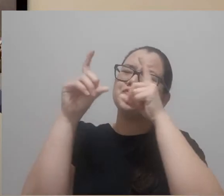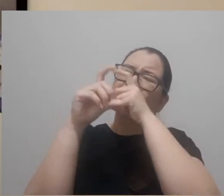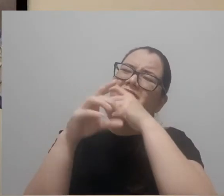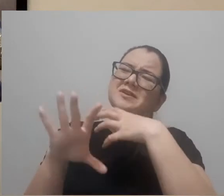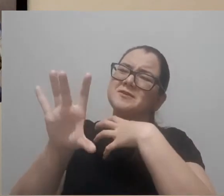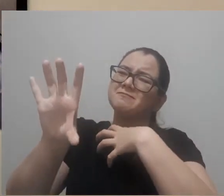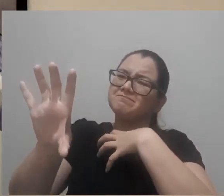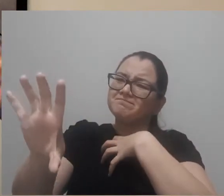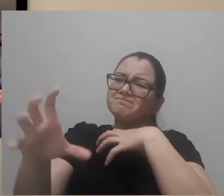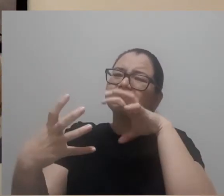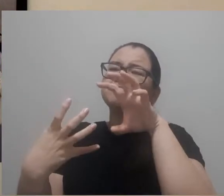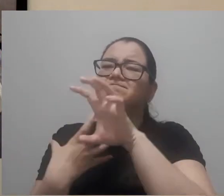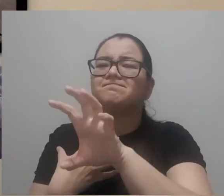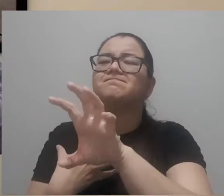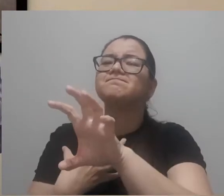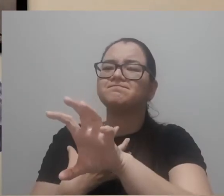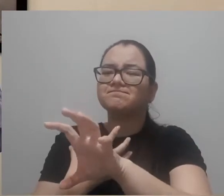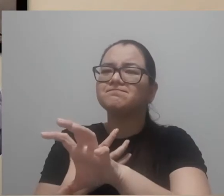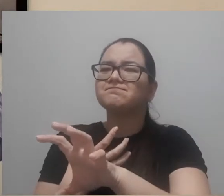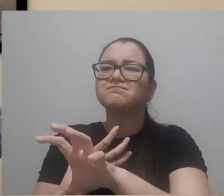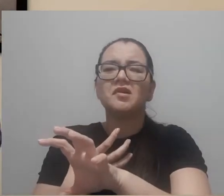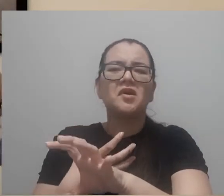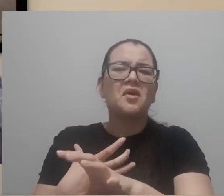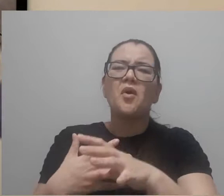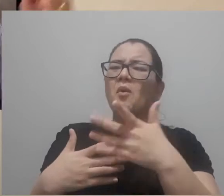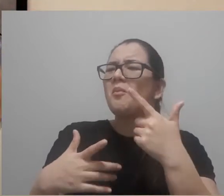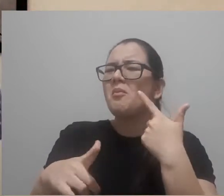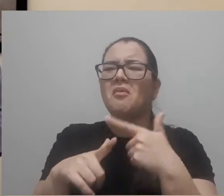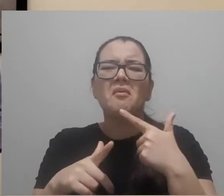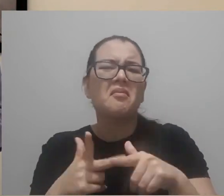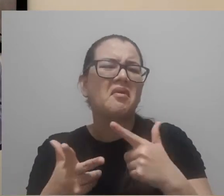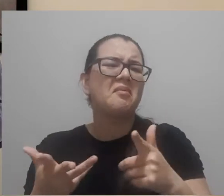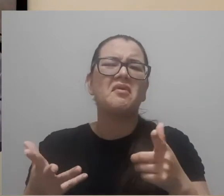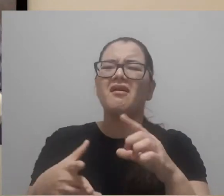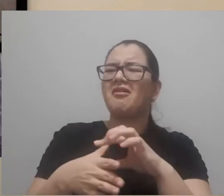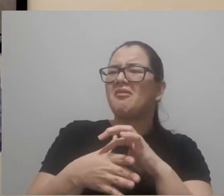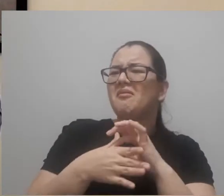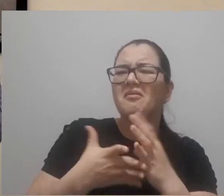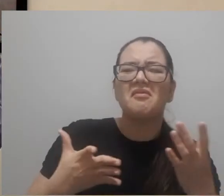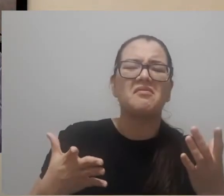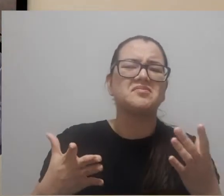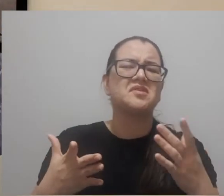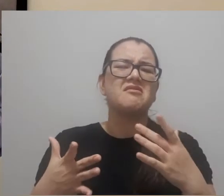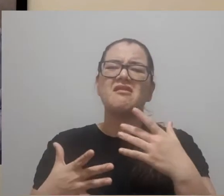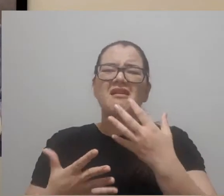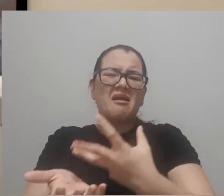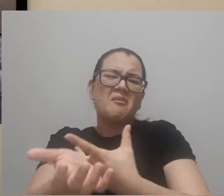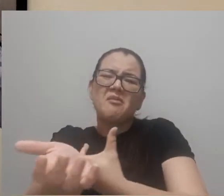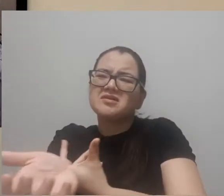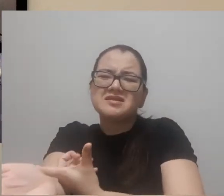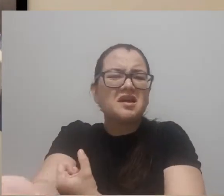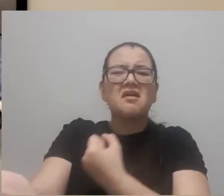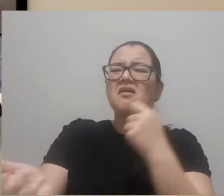numa situação material, seja emocional ou espiritual. Quando nós estamos fazendo isso, quando